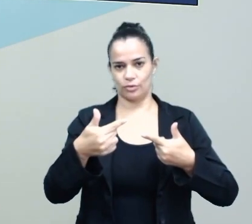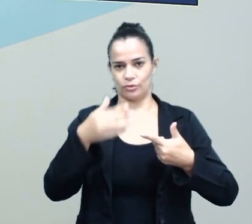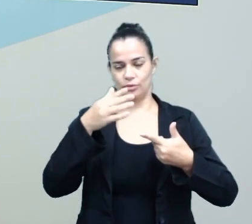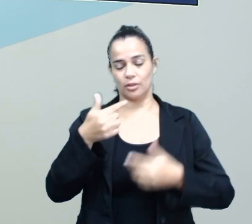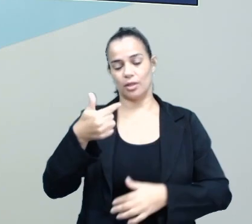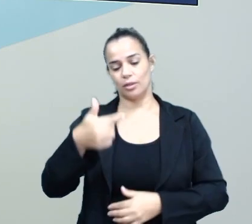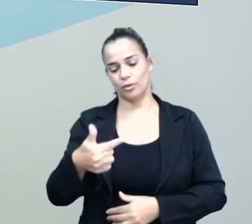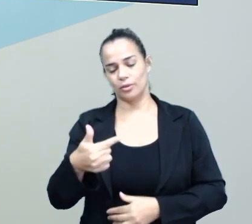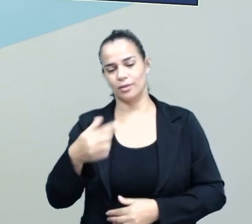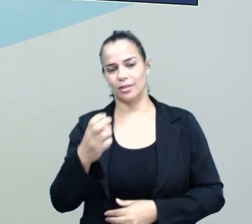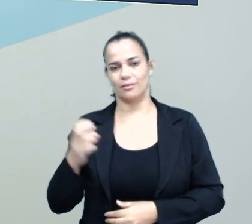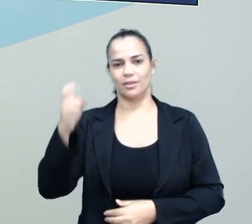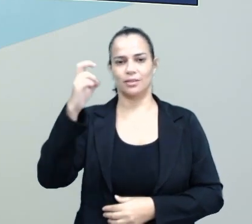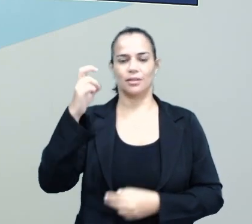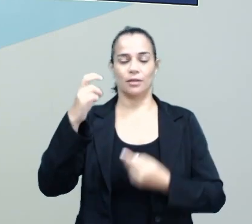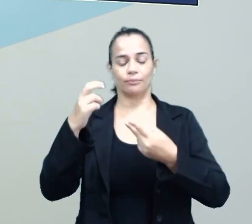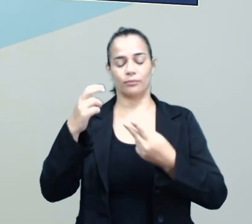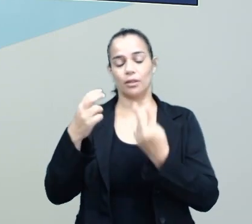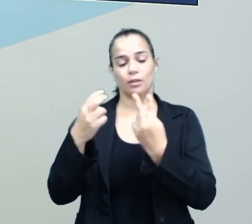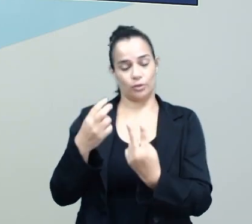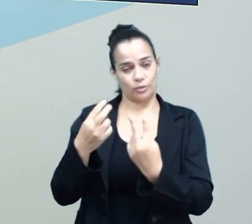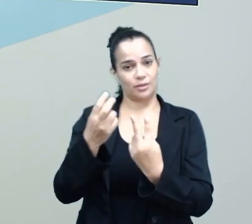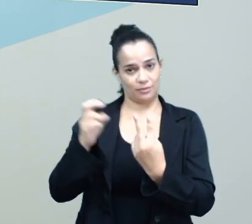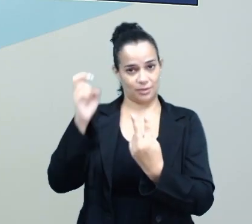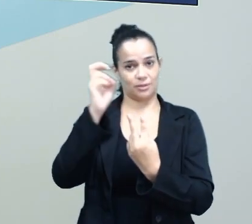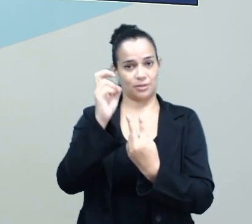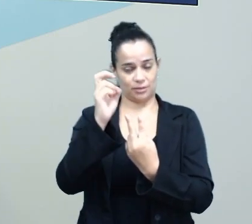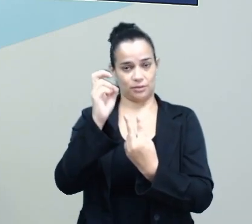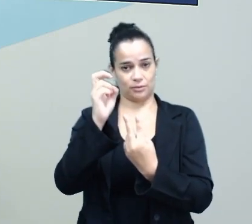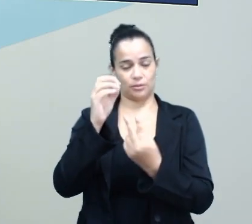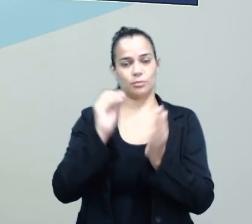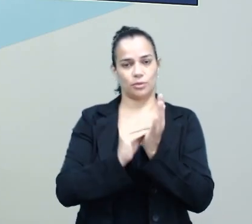observe que eu posso colocar essa expressão de raiz